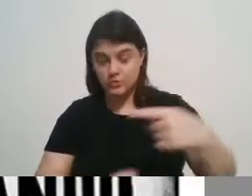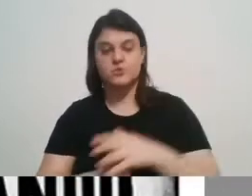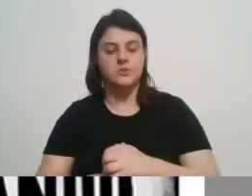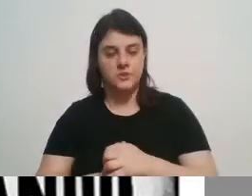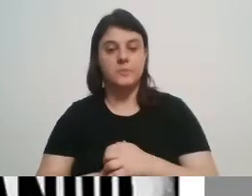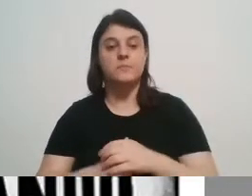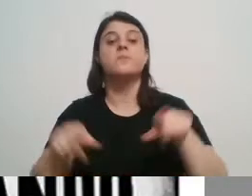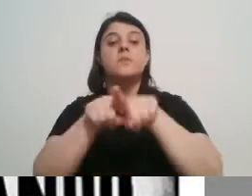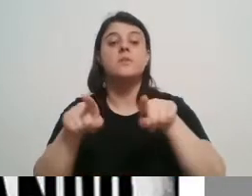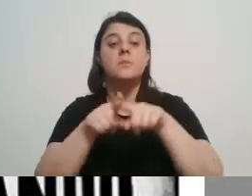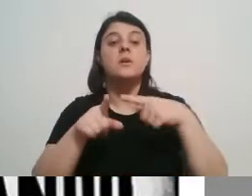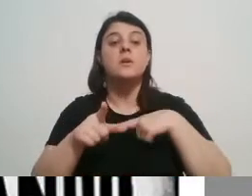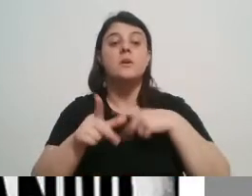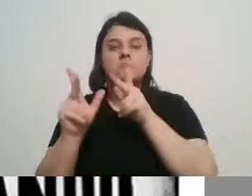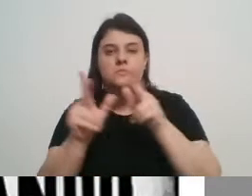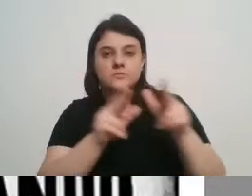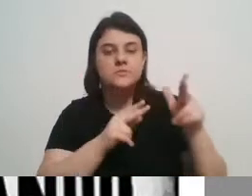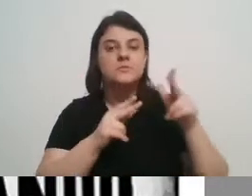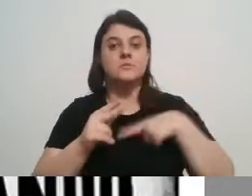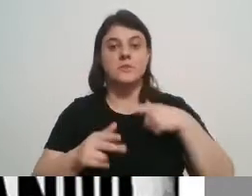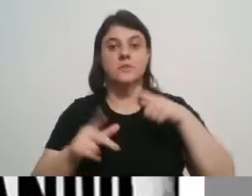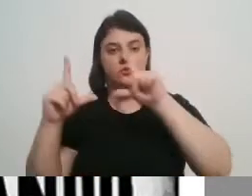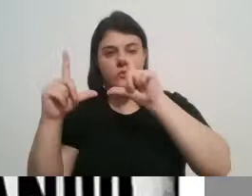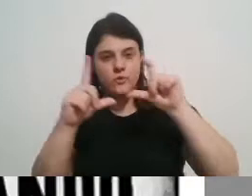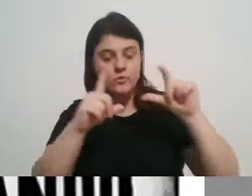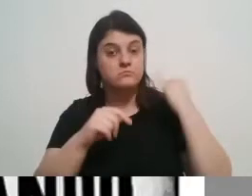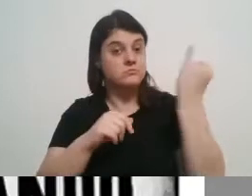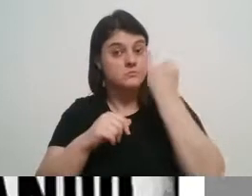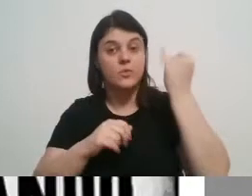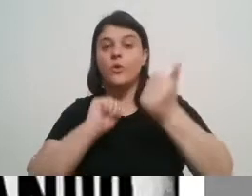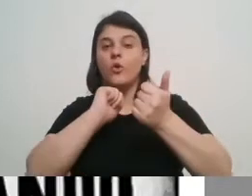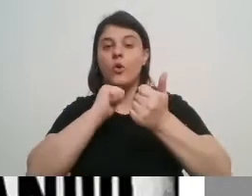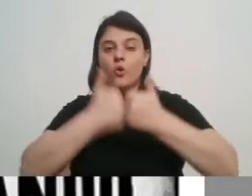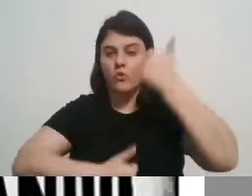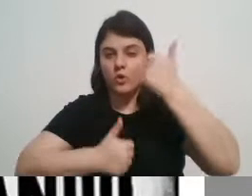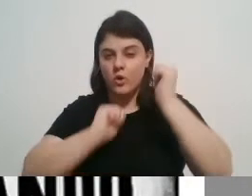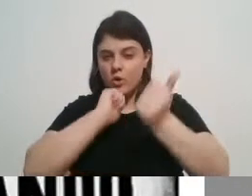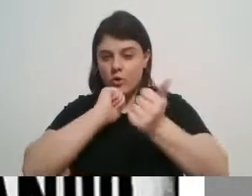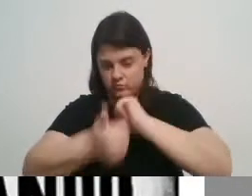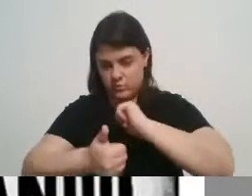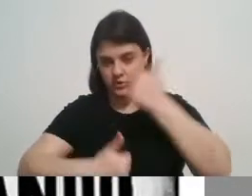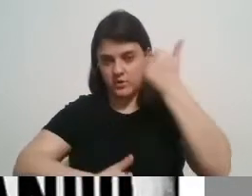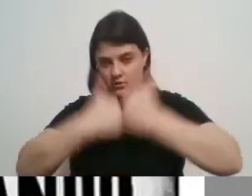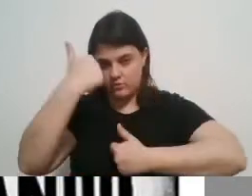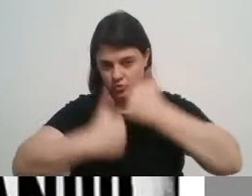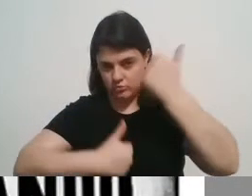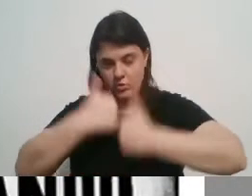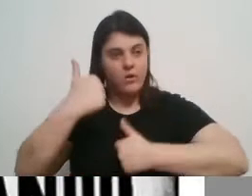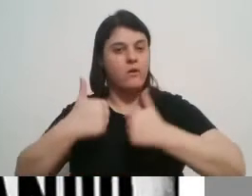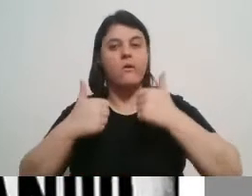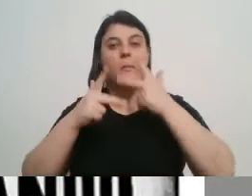as séries fotográficas, que eram muito importantes, a cobertura do futebol, dos crimes, né, quase uma